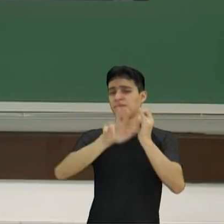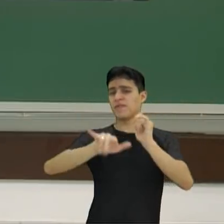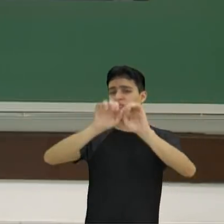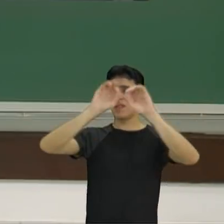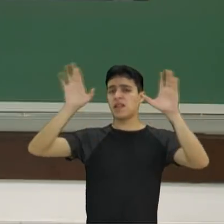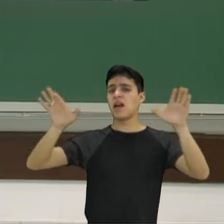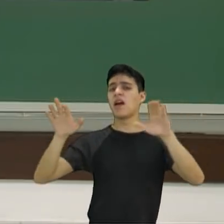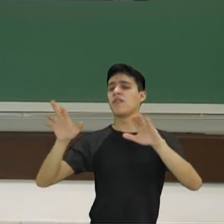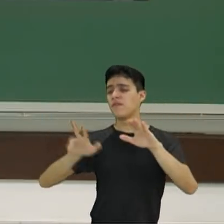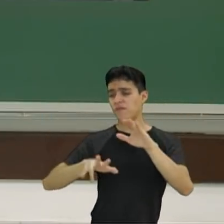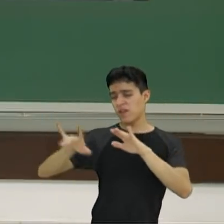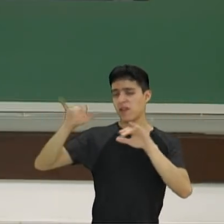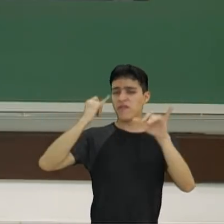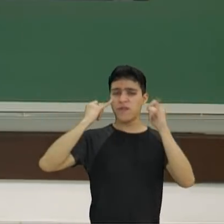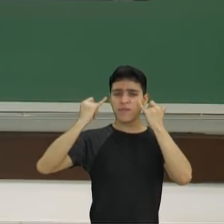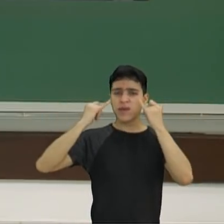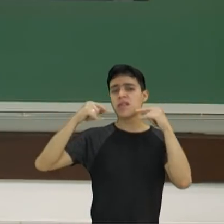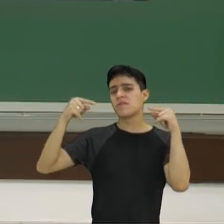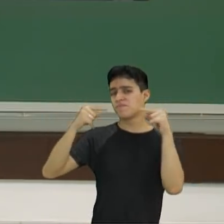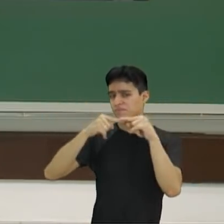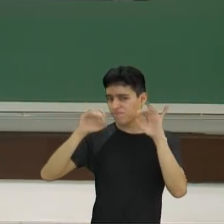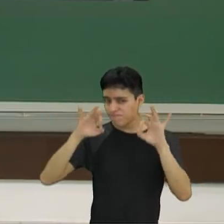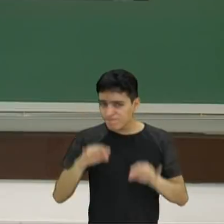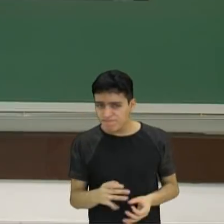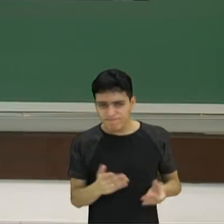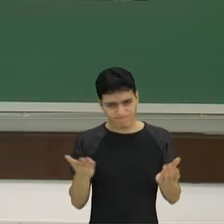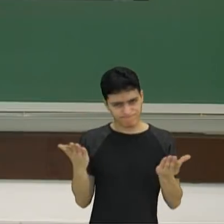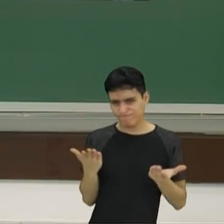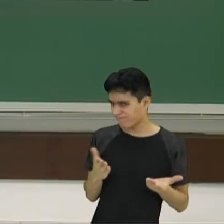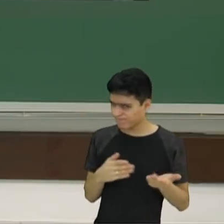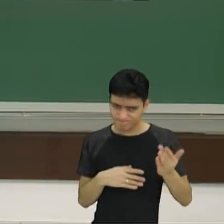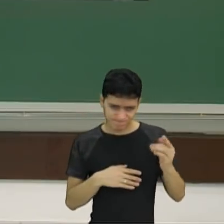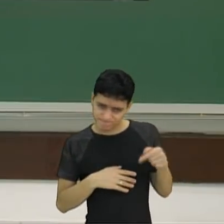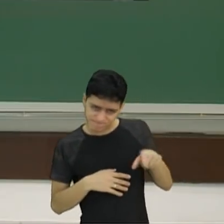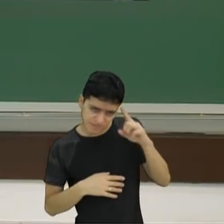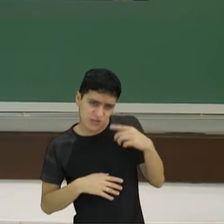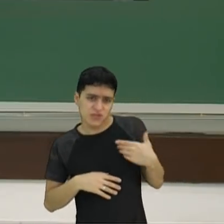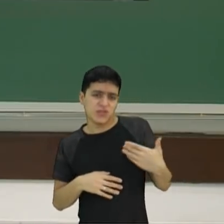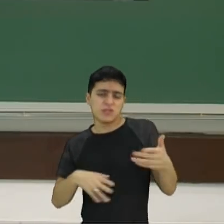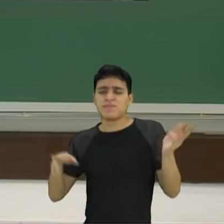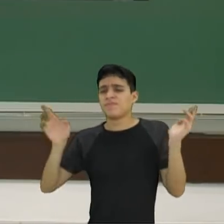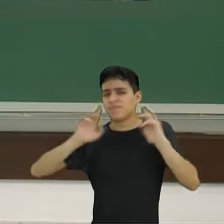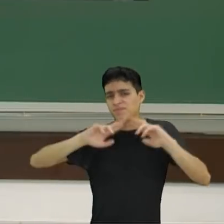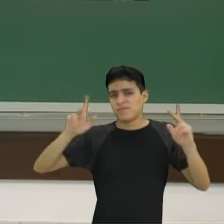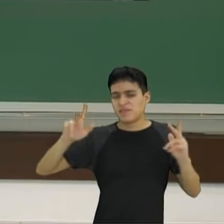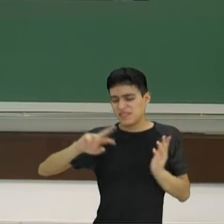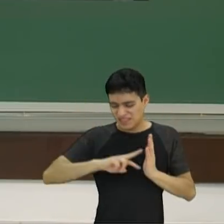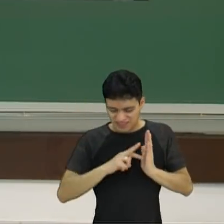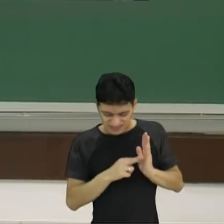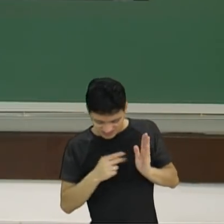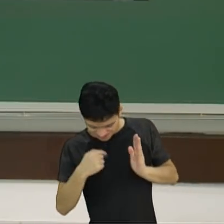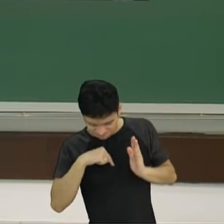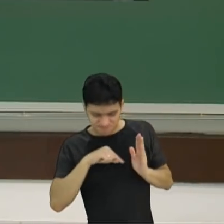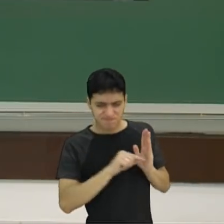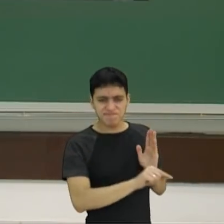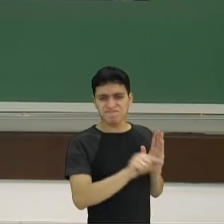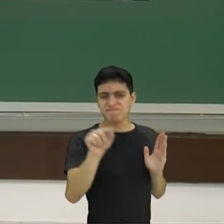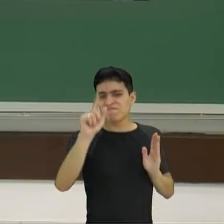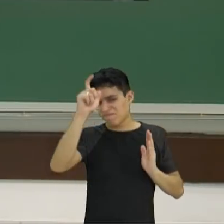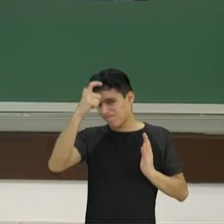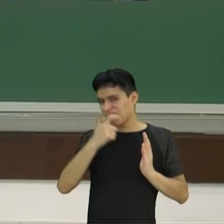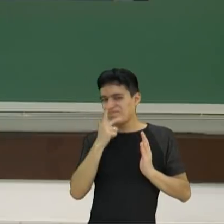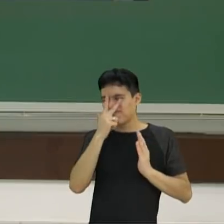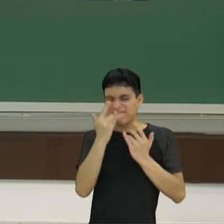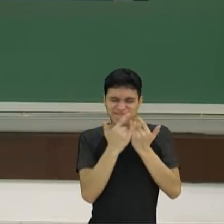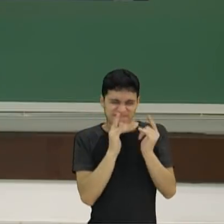A pessoa vai ter conhecimento do que aconteceu. Hoje em dia não. Todo mundo tem um pouco de jornalista, né? Acaba publicando